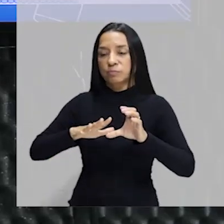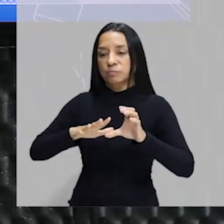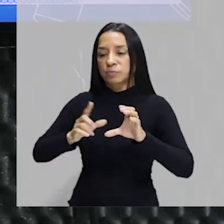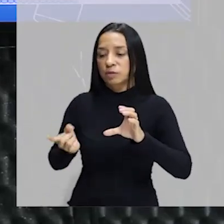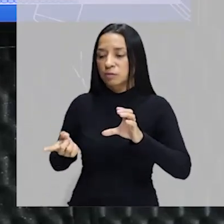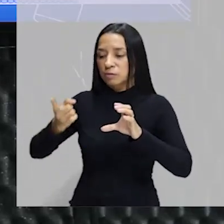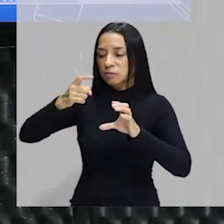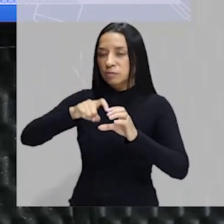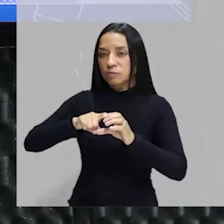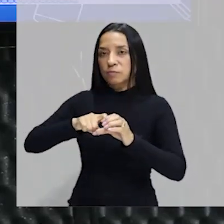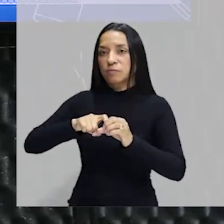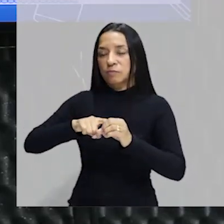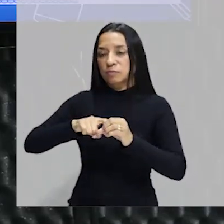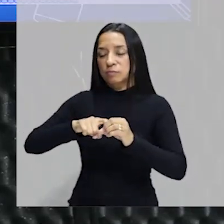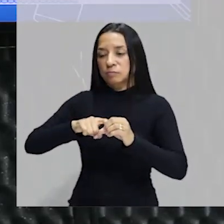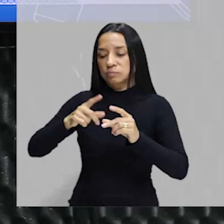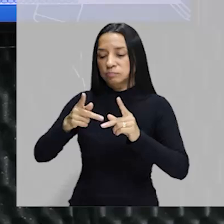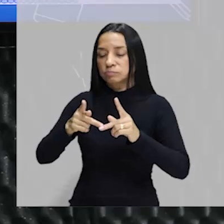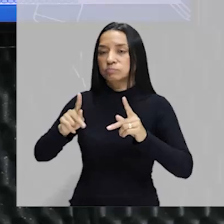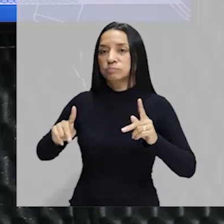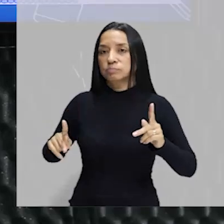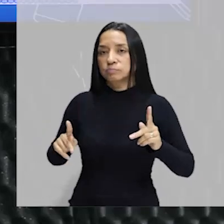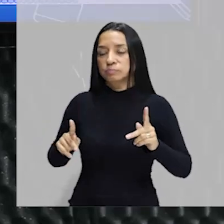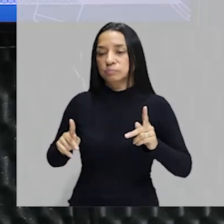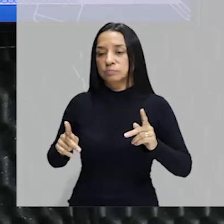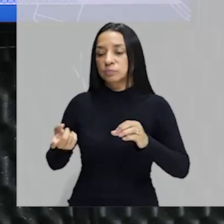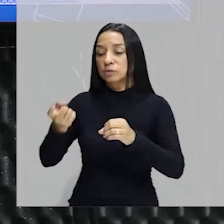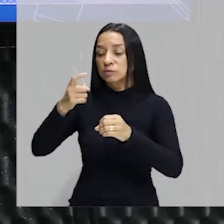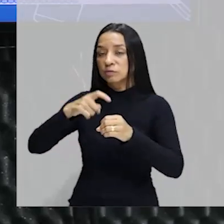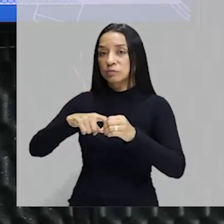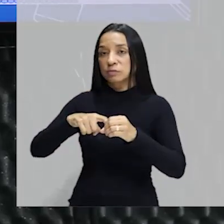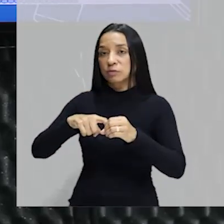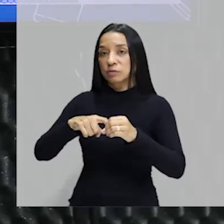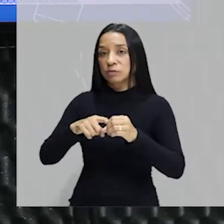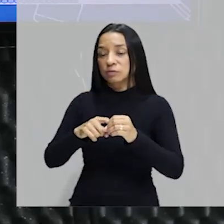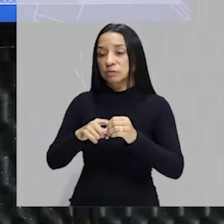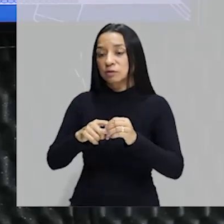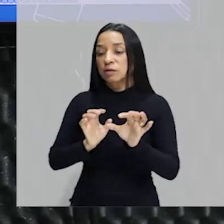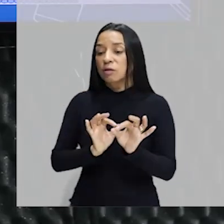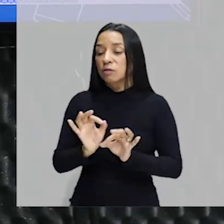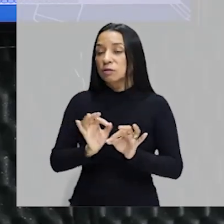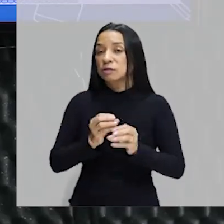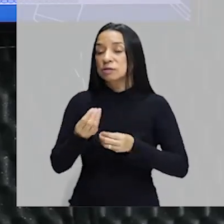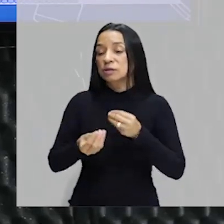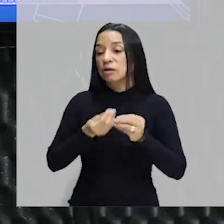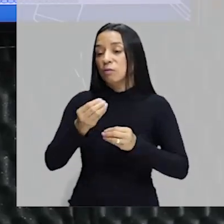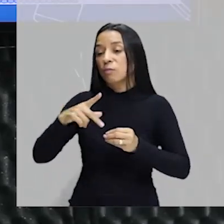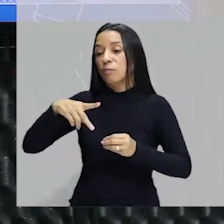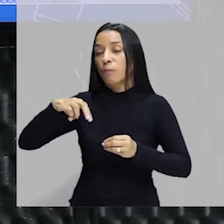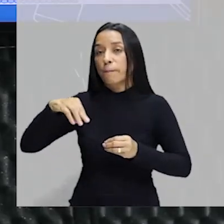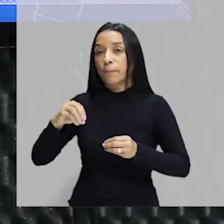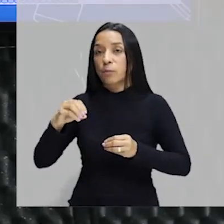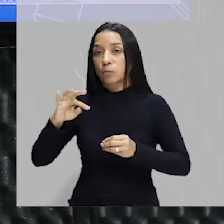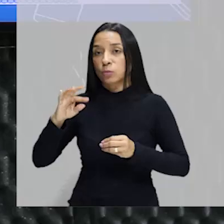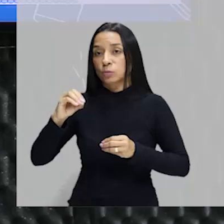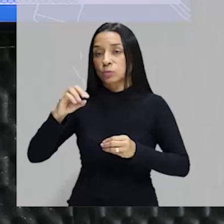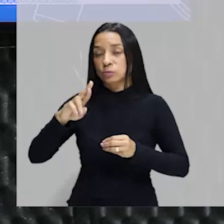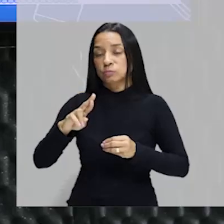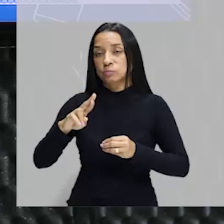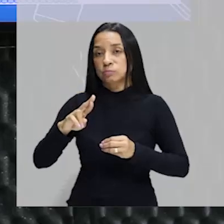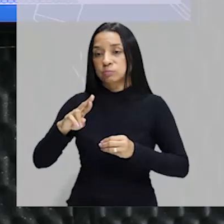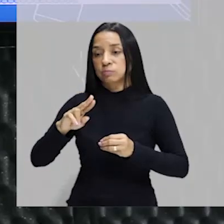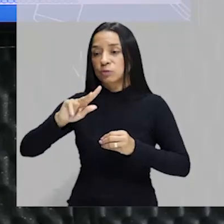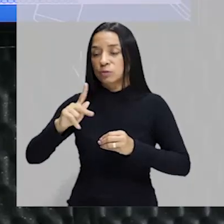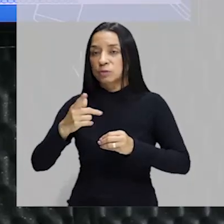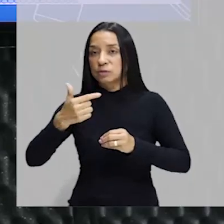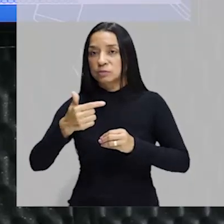vai voltar por essa proteína aqui. Quando ele volta, isso aqui funciona como se fosse um motor. Quando o hidrogênio ele volta aqui,